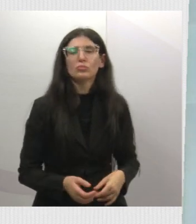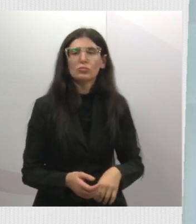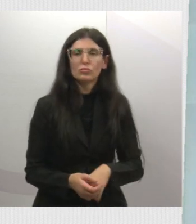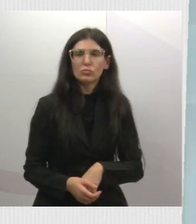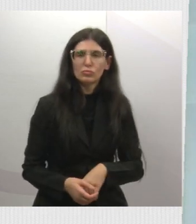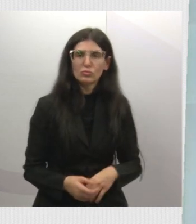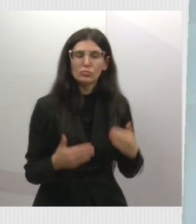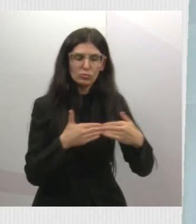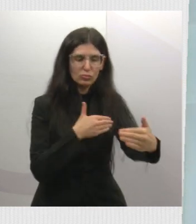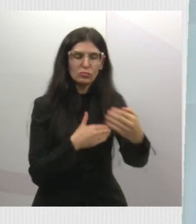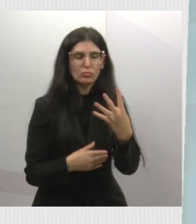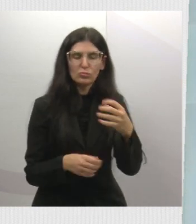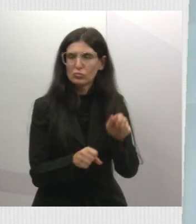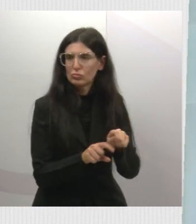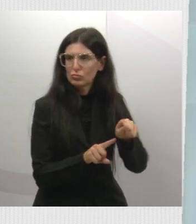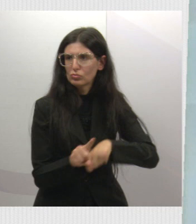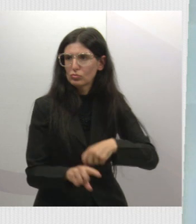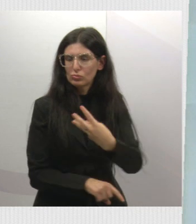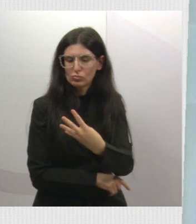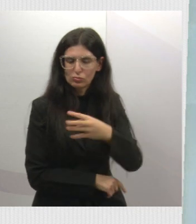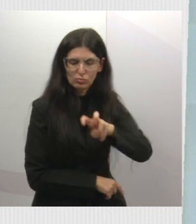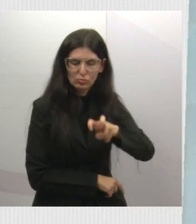R$